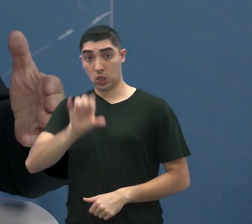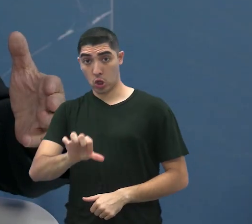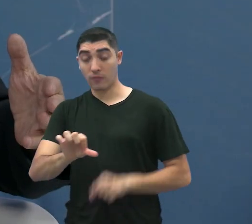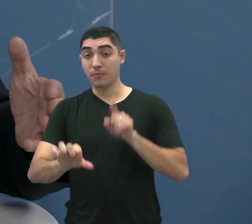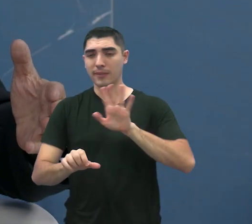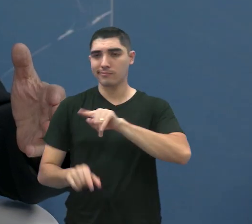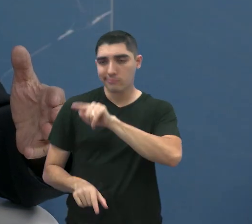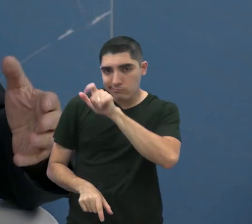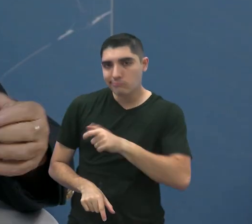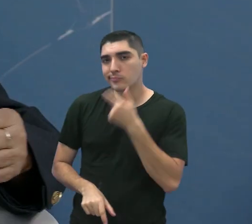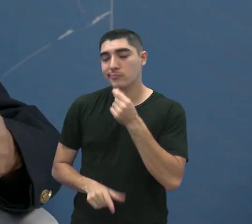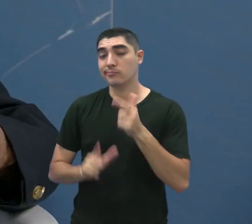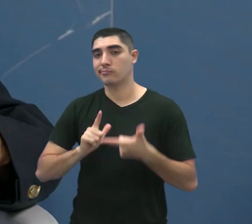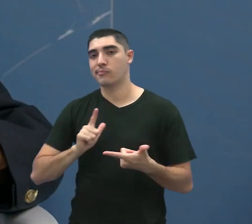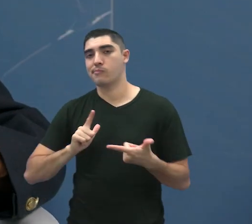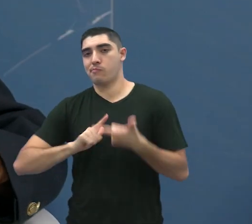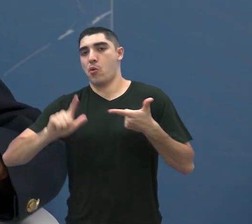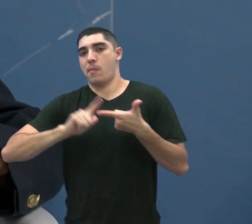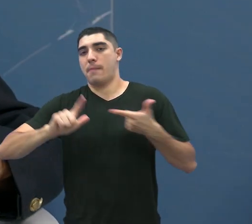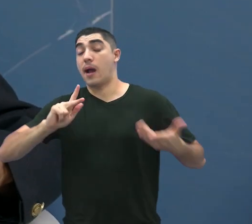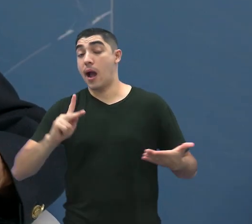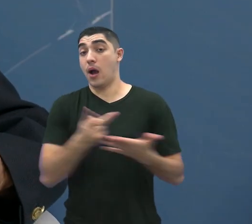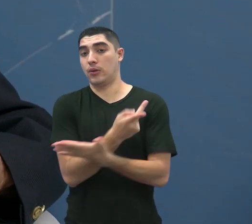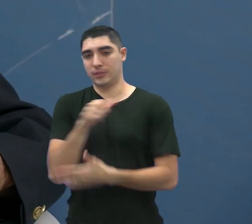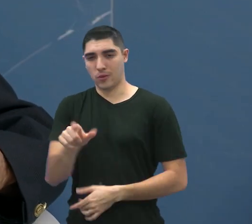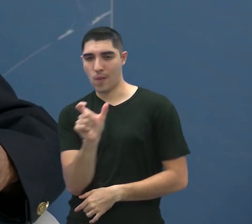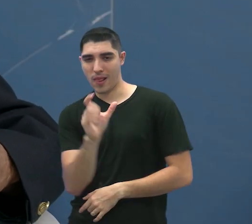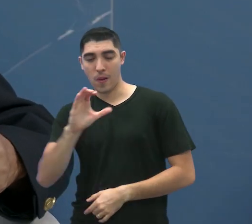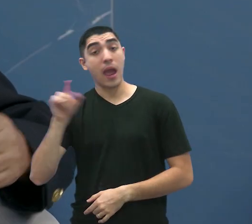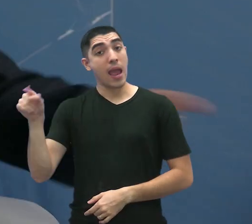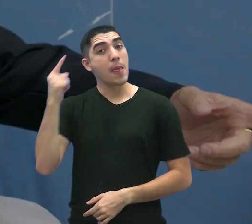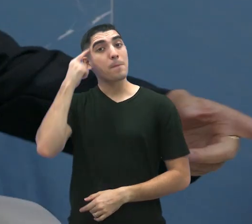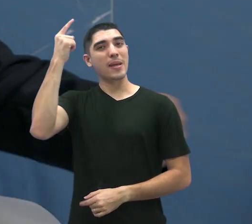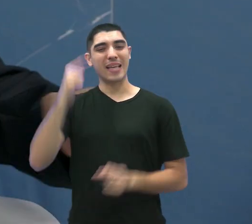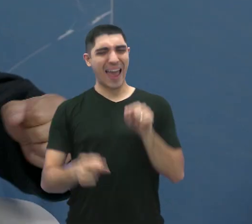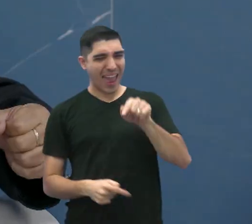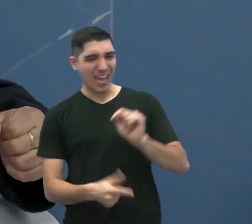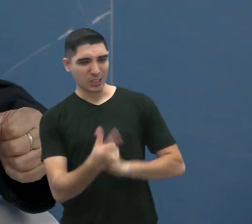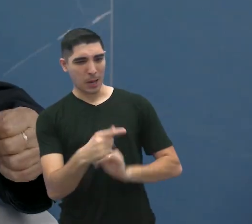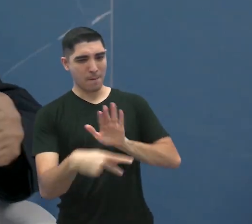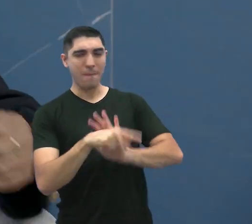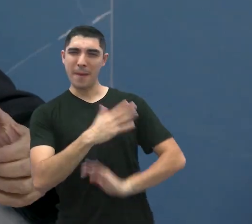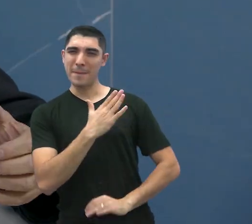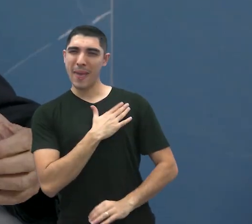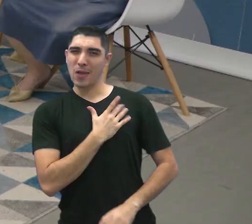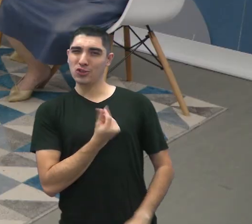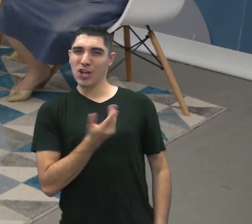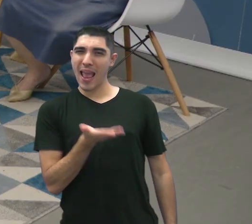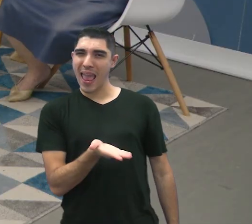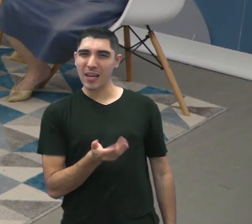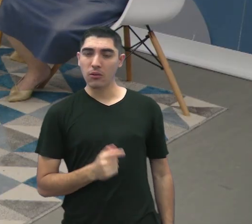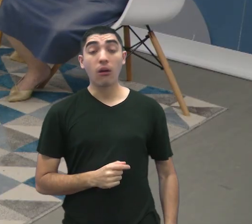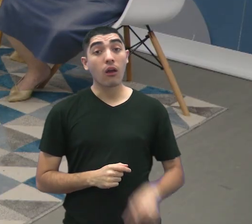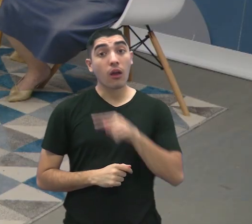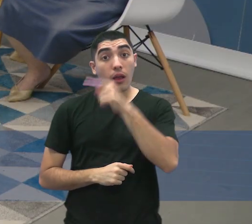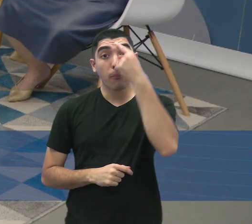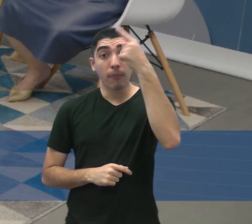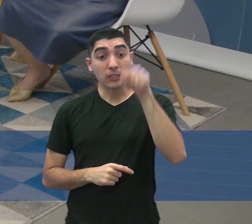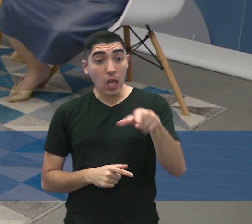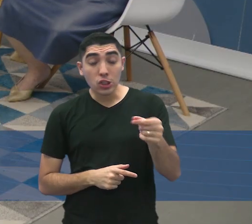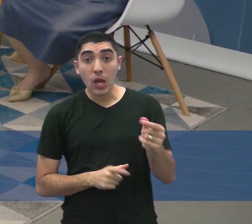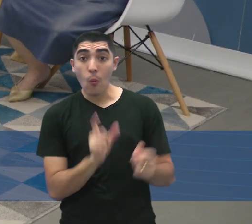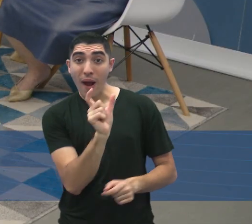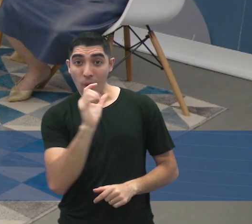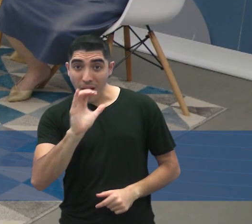com o cartão de crédito, que ele achava que aquele dinheiro era dele. Olha só, ele achava que aí ele